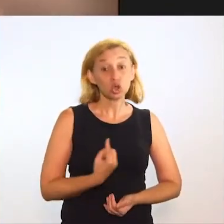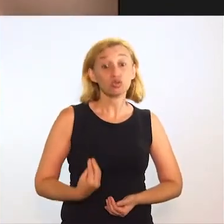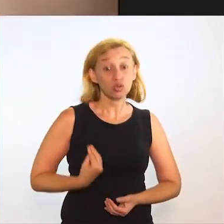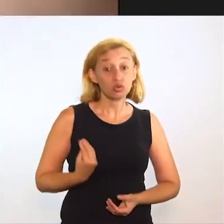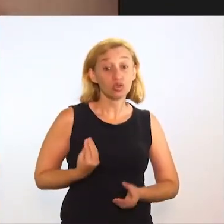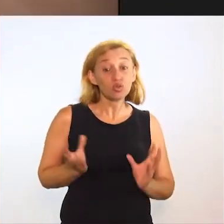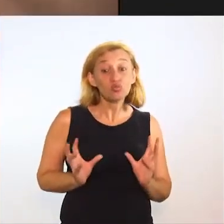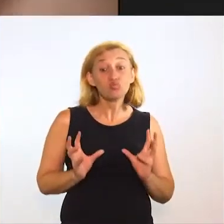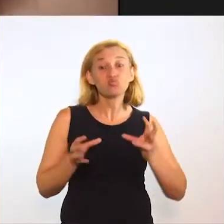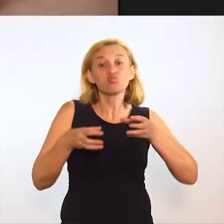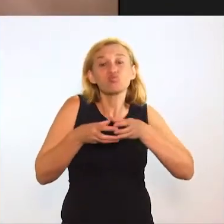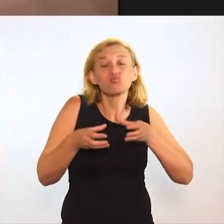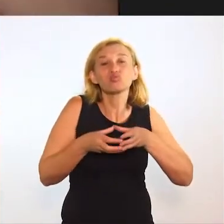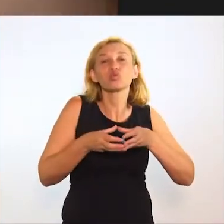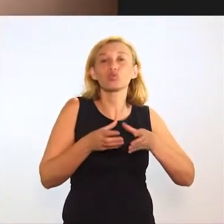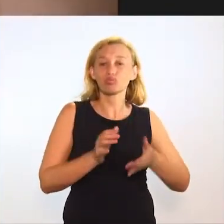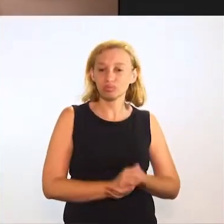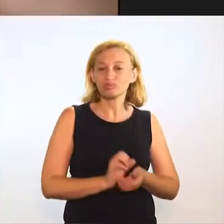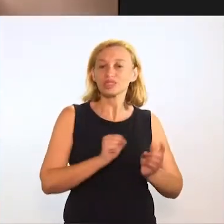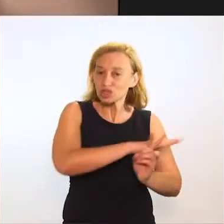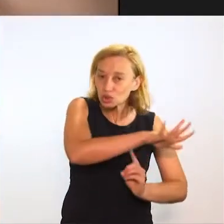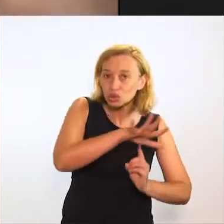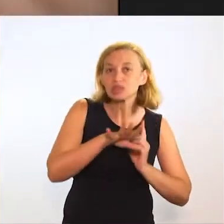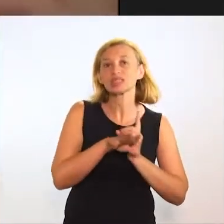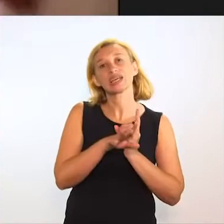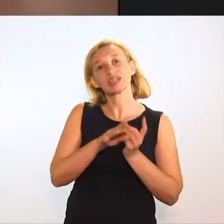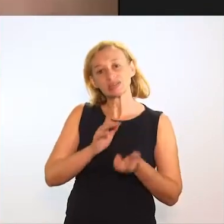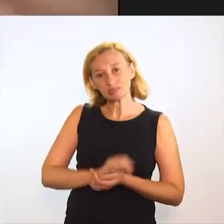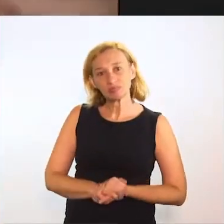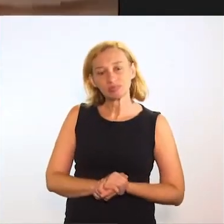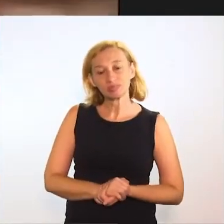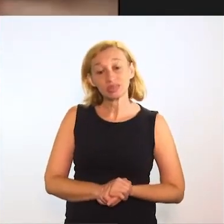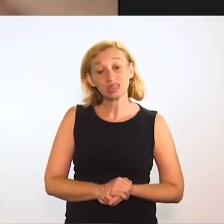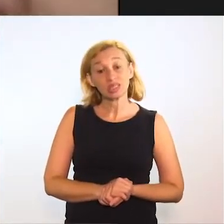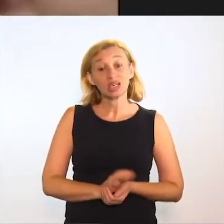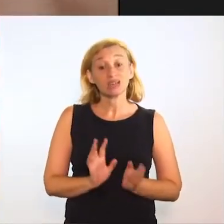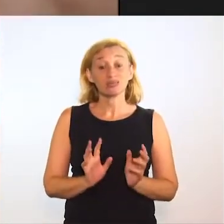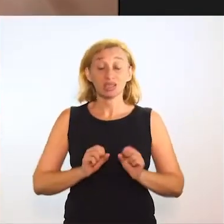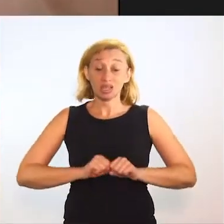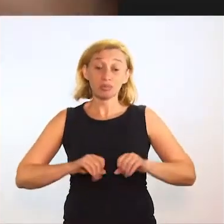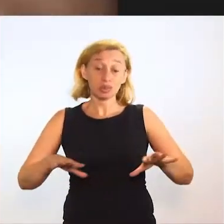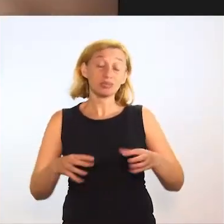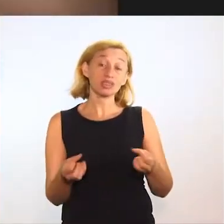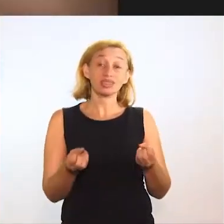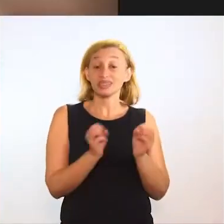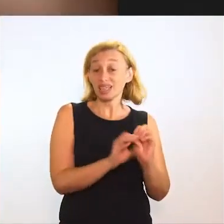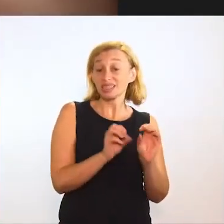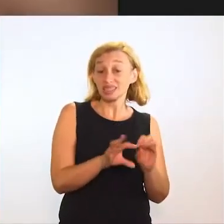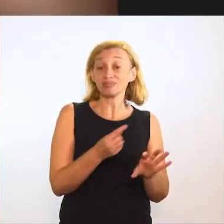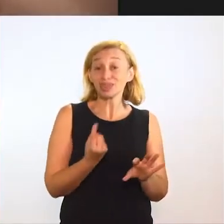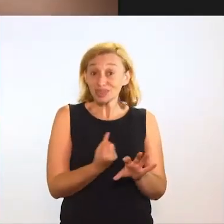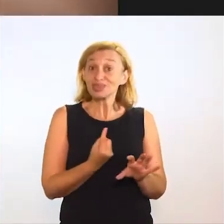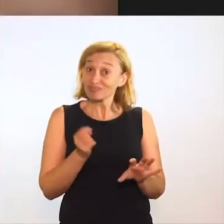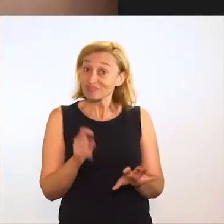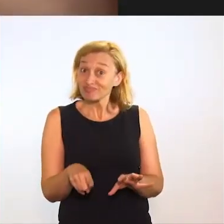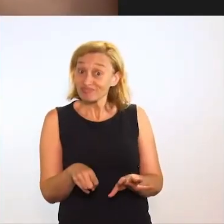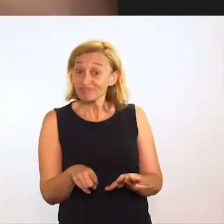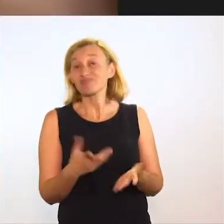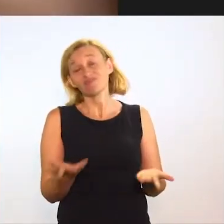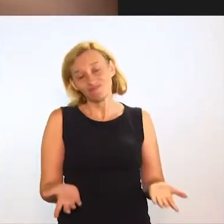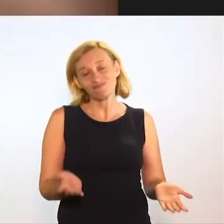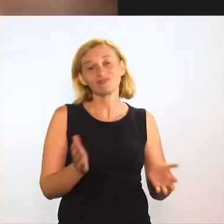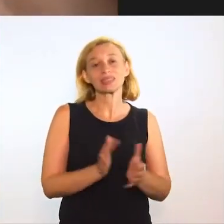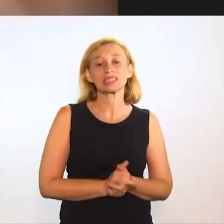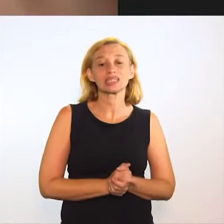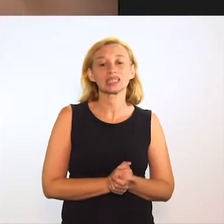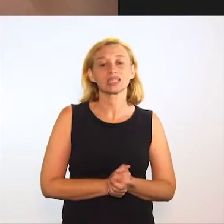sozinhos, nós vivemos em comunidade, em sociedade. E a pandemia está ensinando isso para a